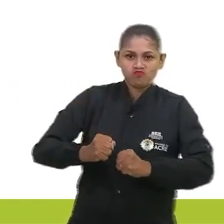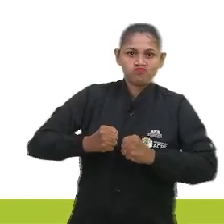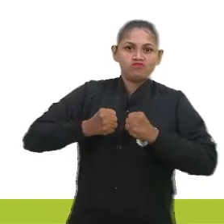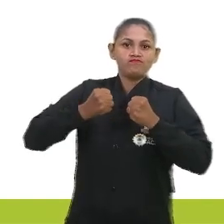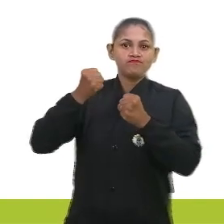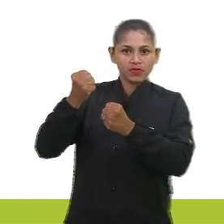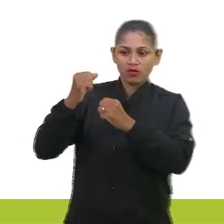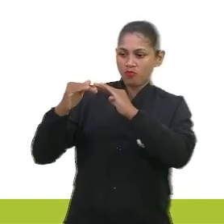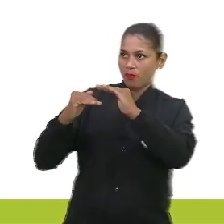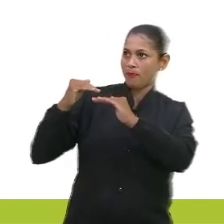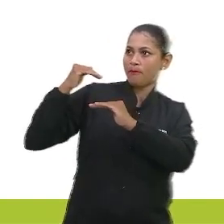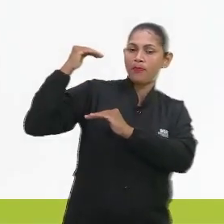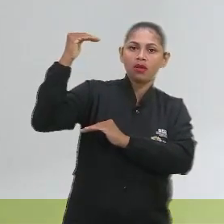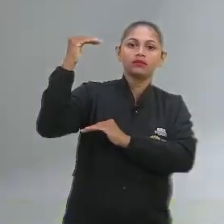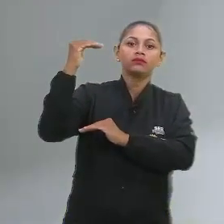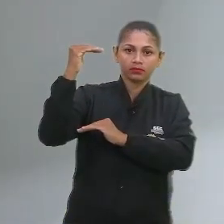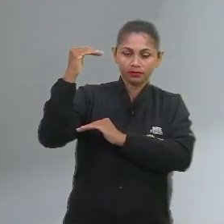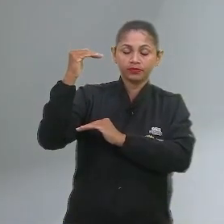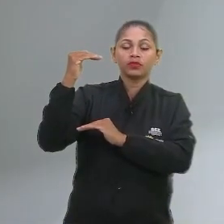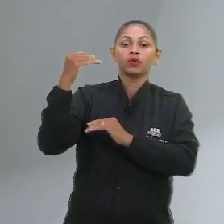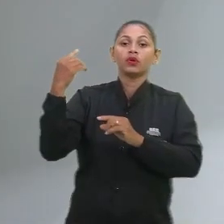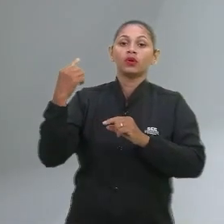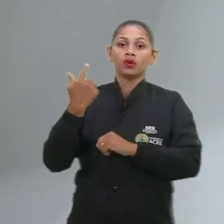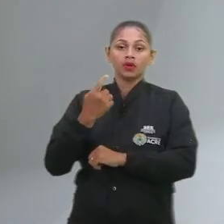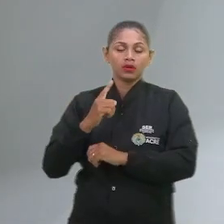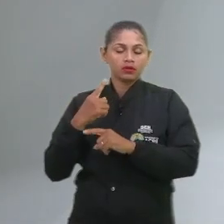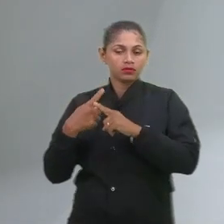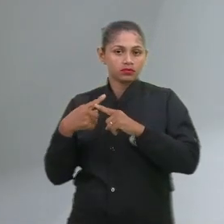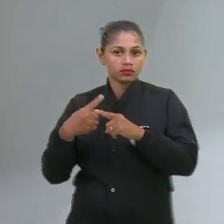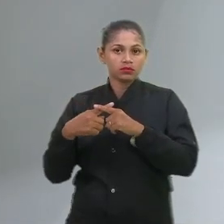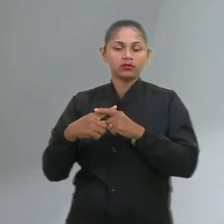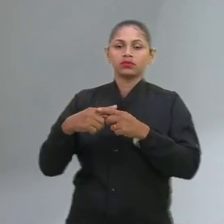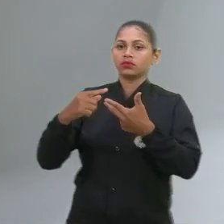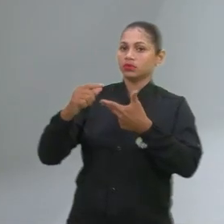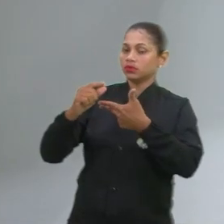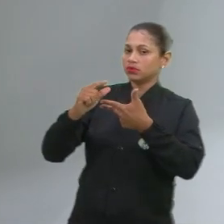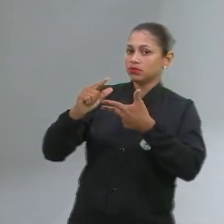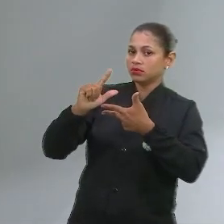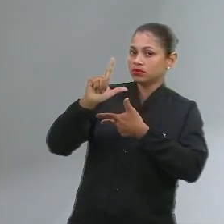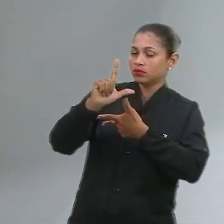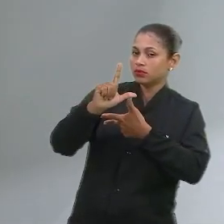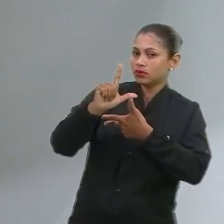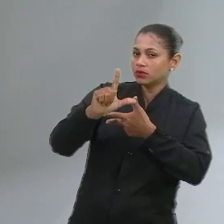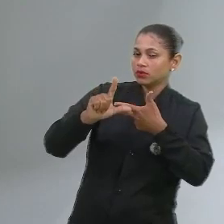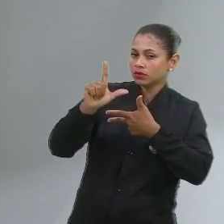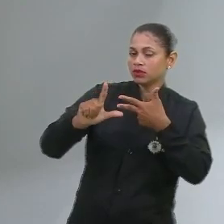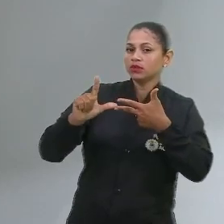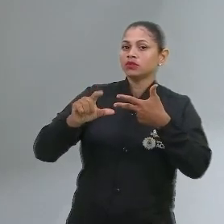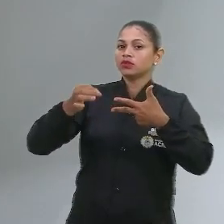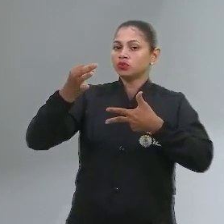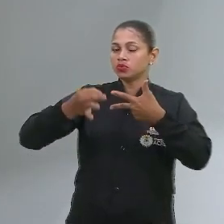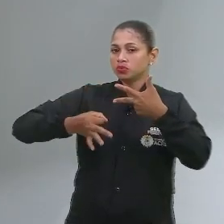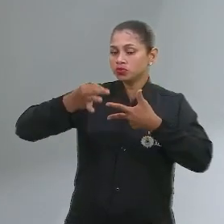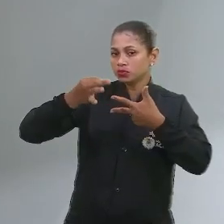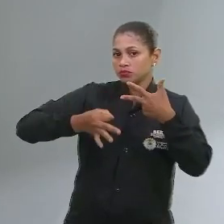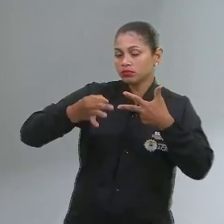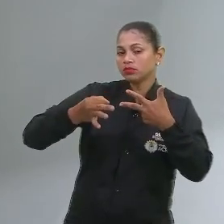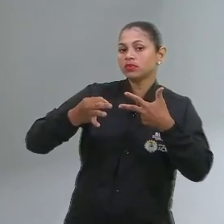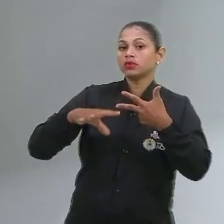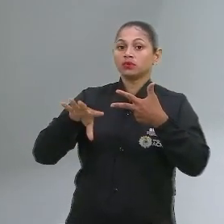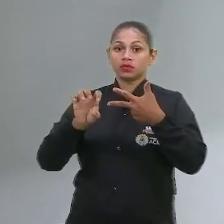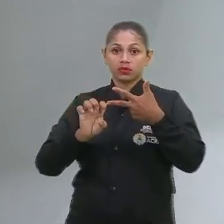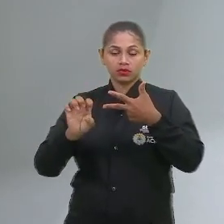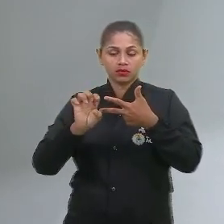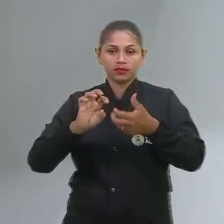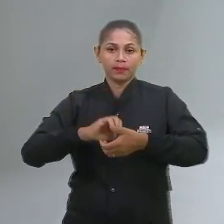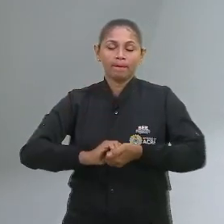poder? Nós temos o poder executivo, legislativo, judiciário e muitos estudiosos consideram que a mídia